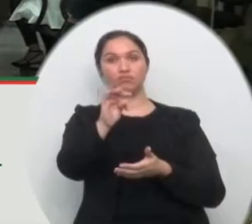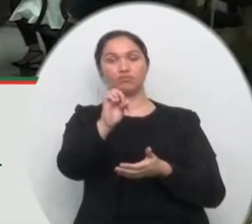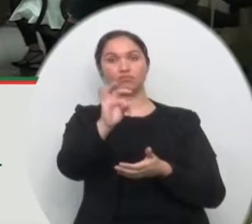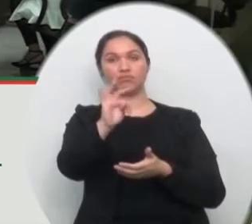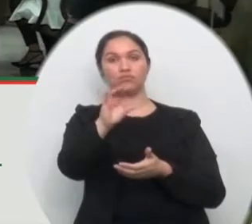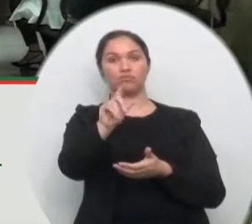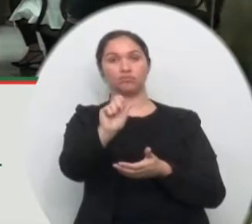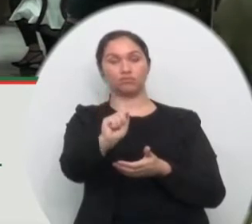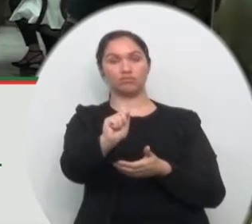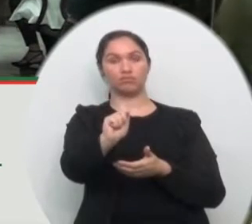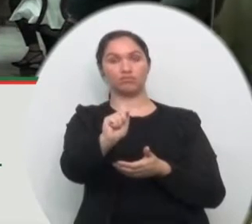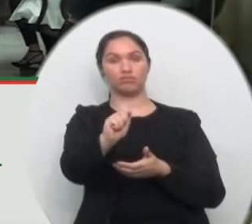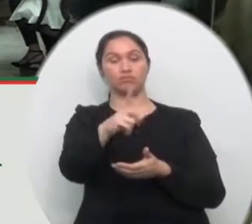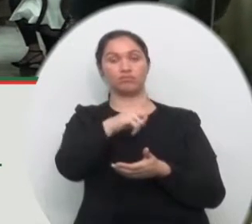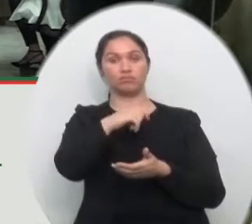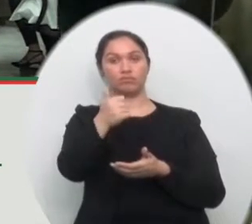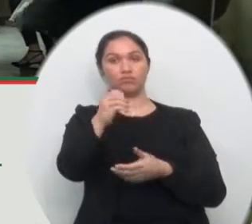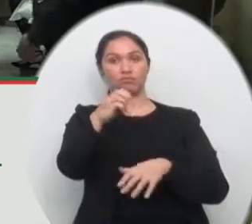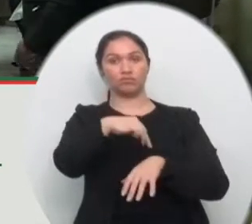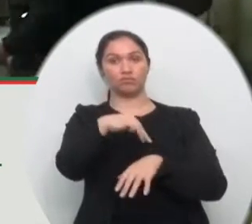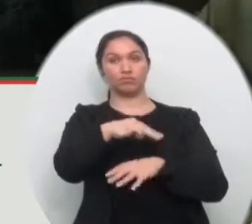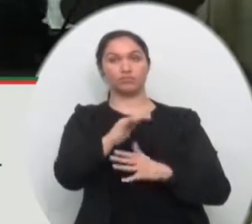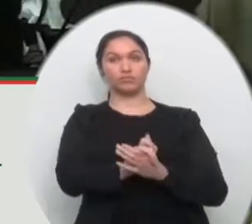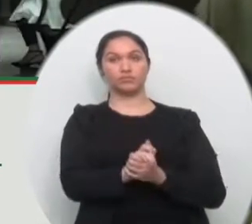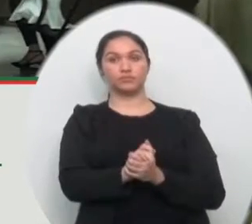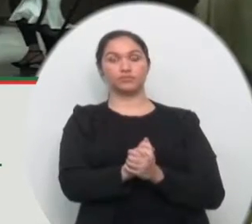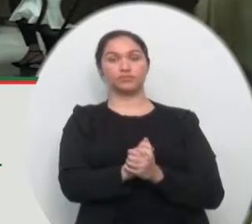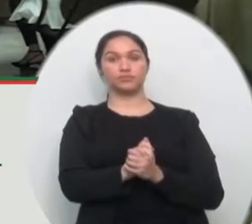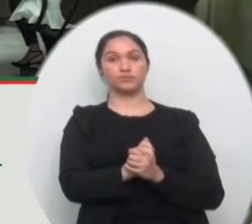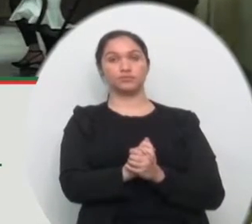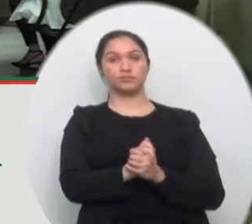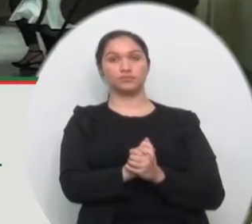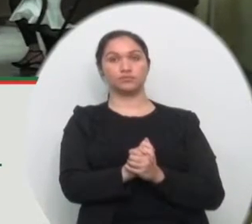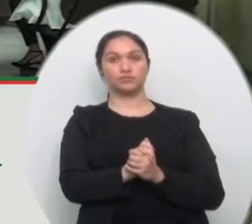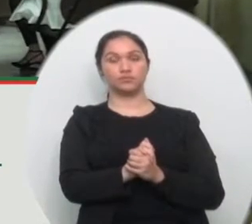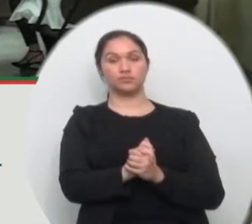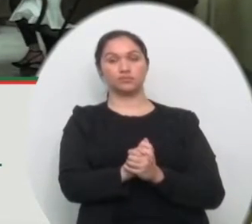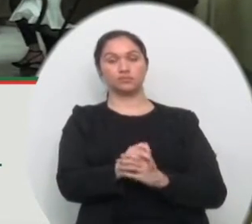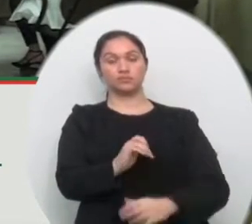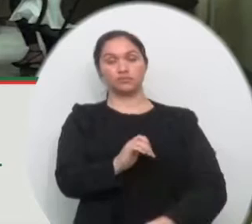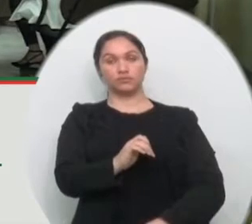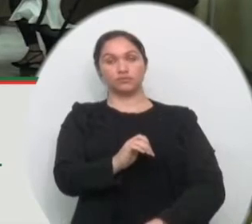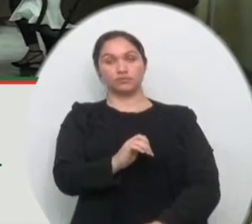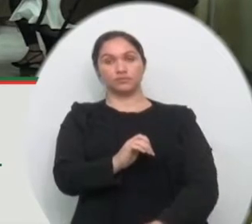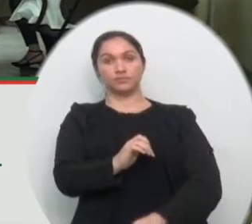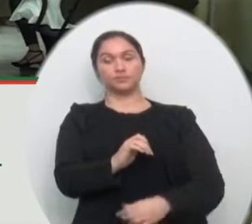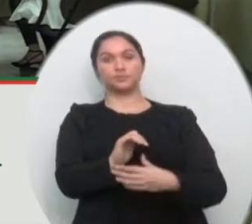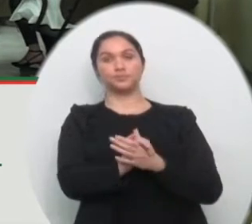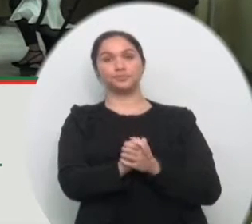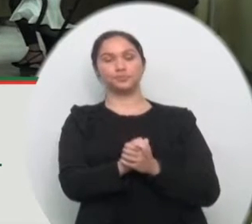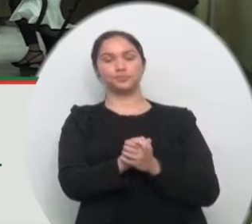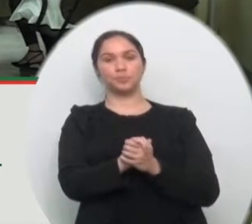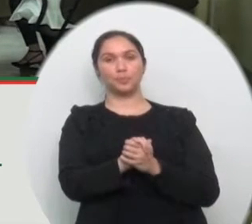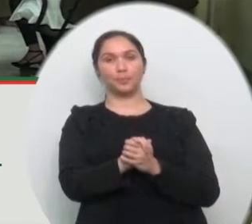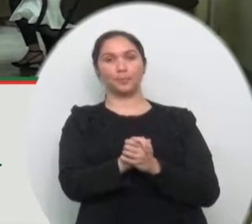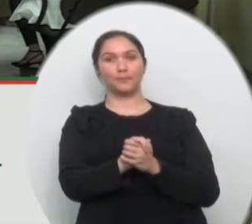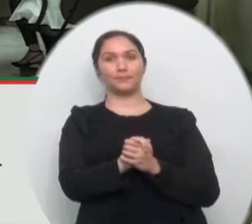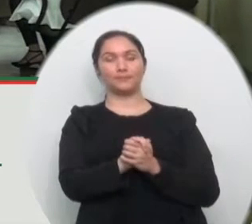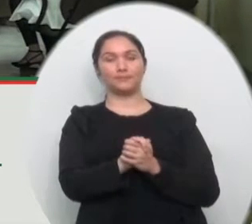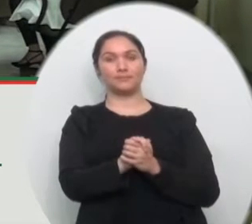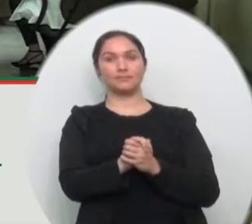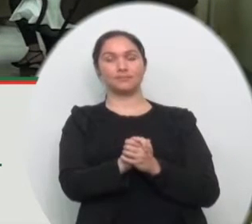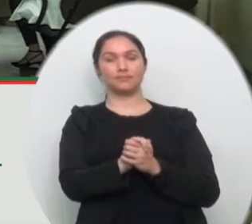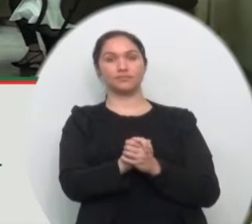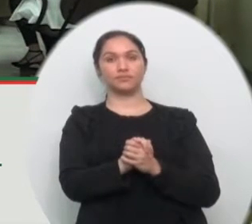O senhor dispõe de 10 minutos. Quer falar da bancada, eu? Fala. Pode falar, Paulo?